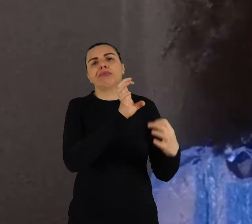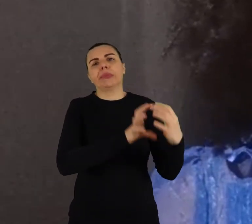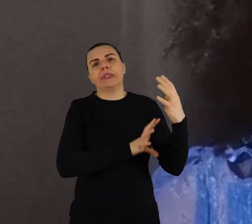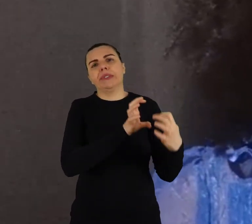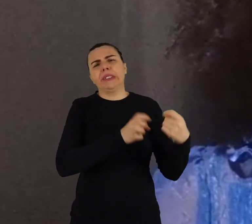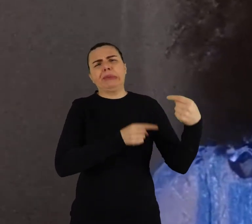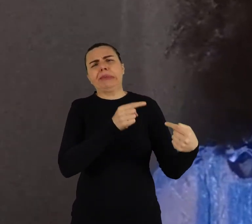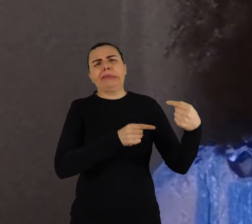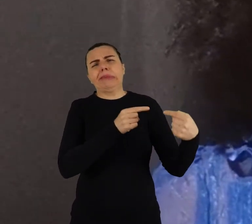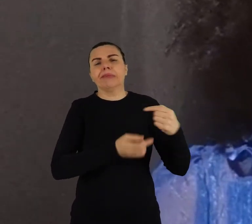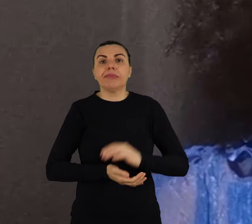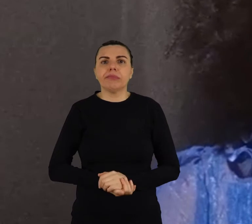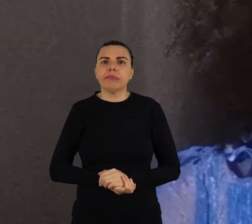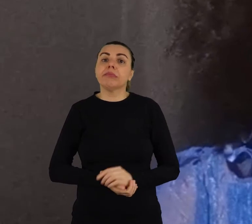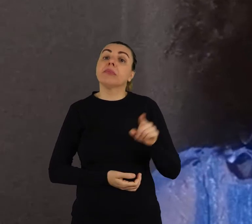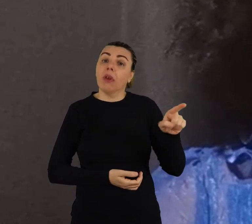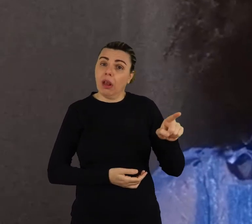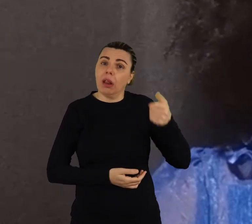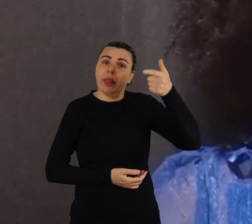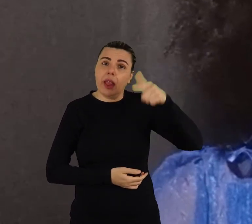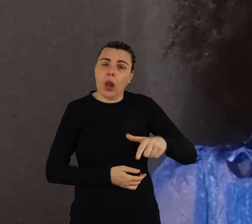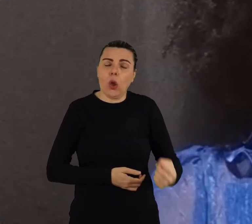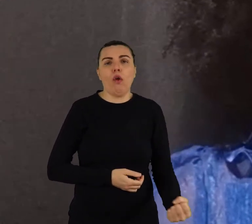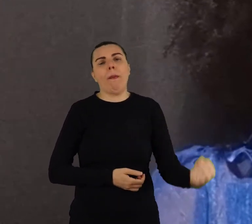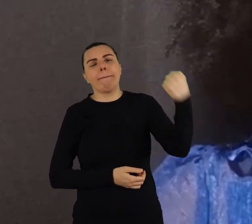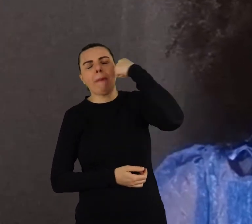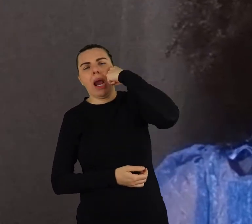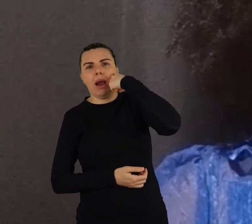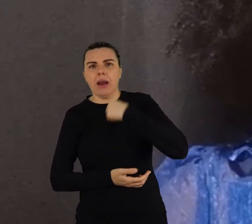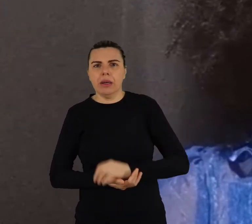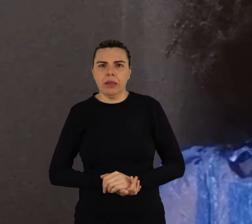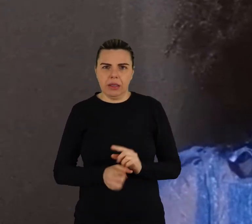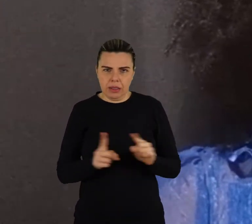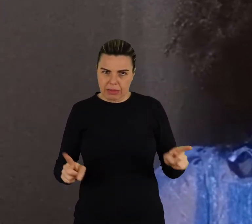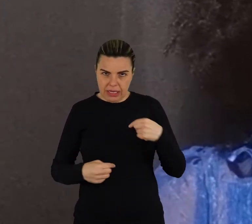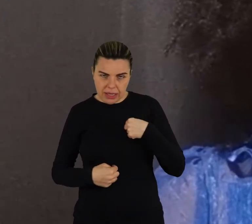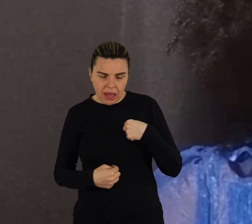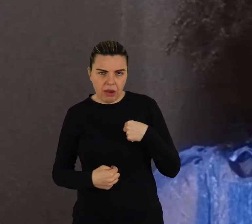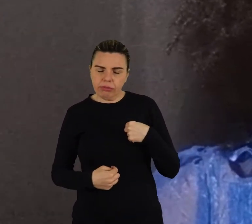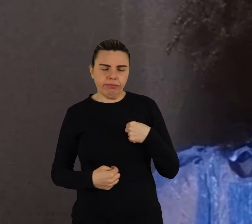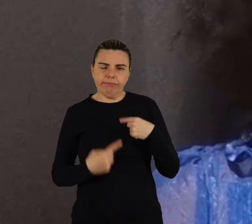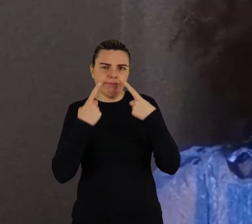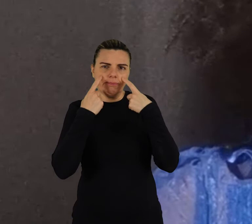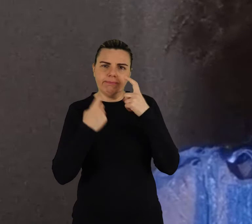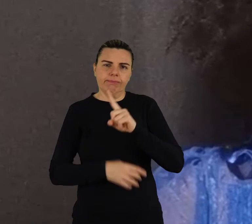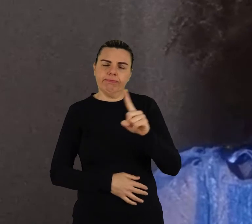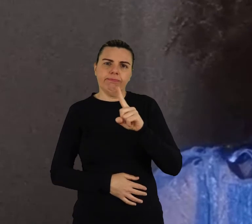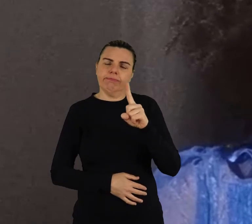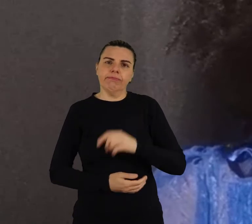discussão. E o Jota me bateu de novo. Mas dessa vez, eu não